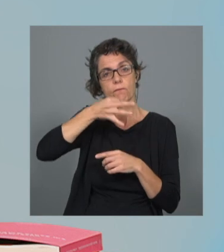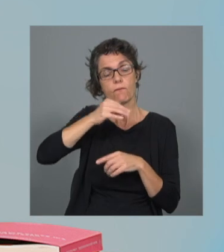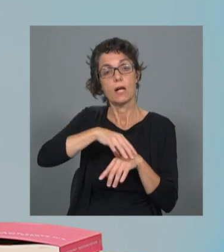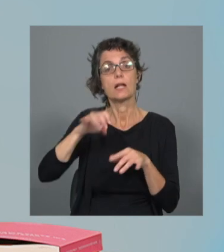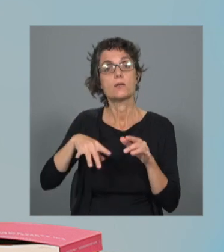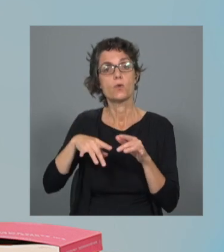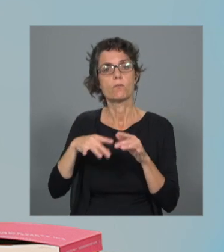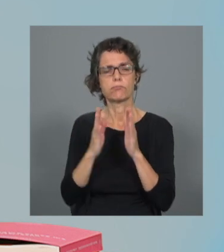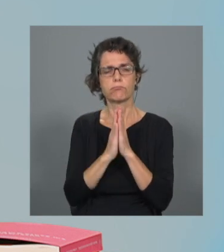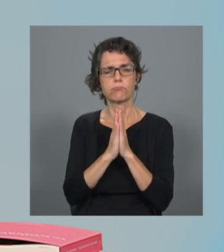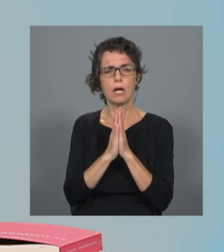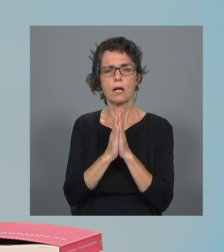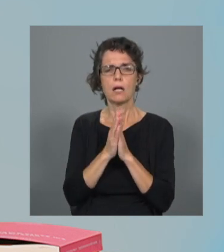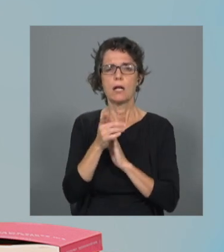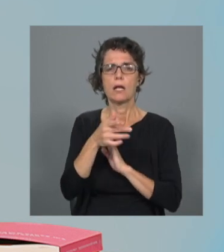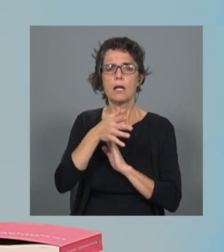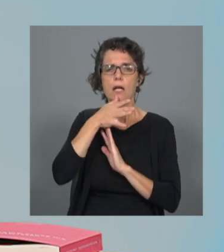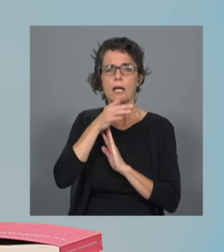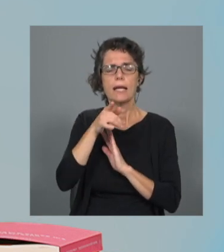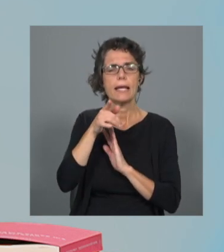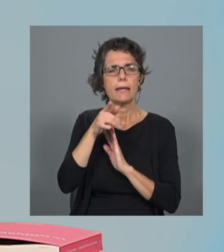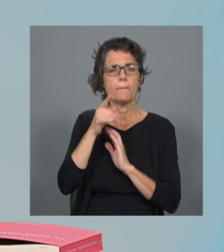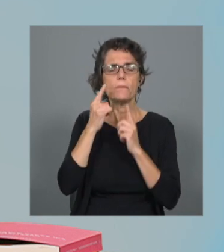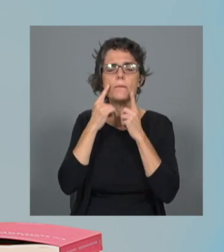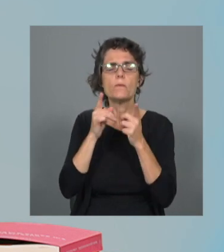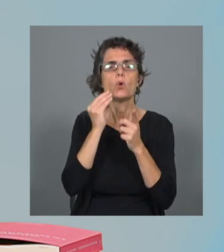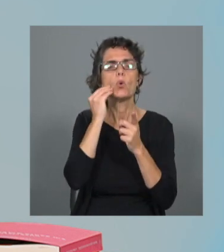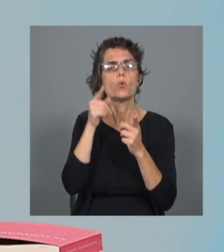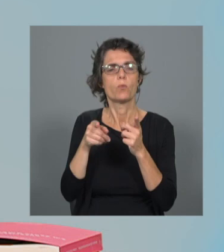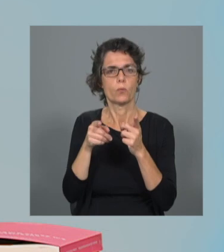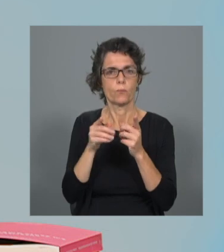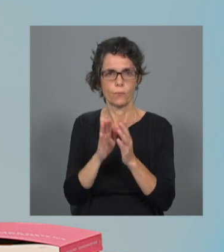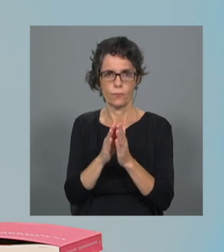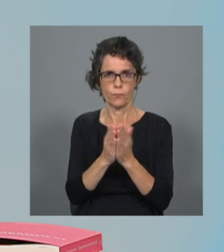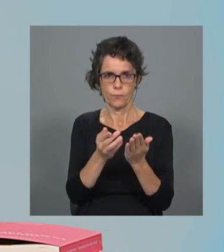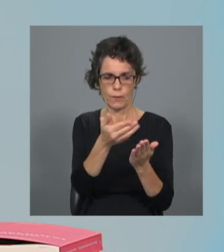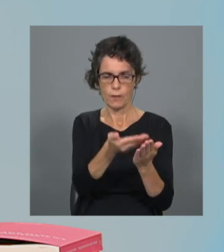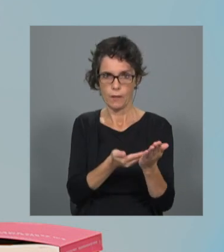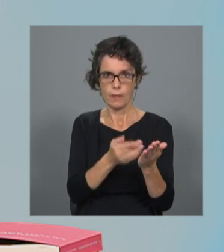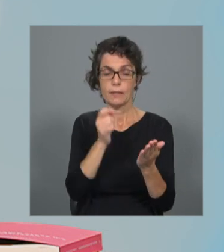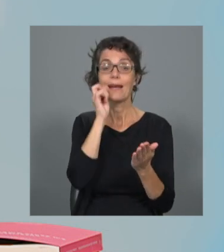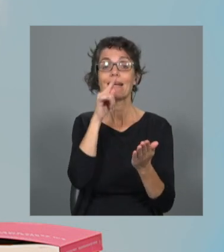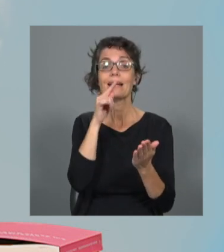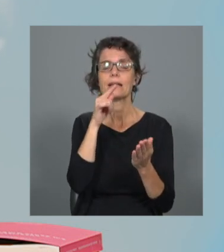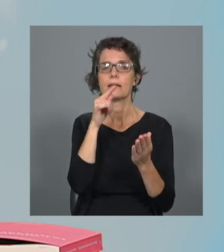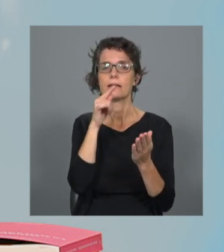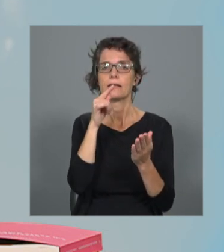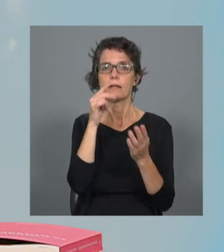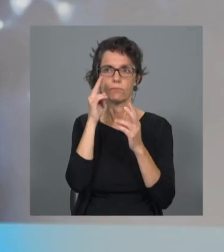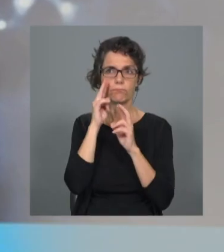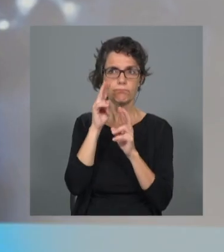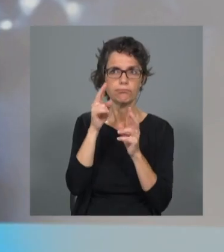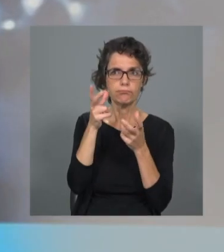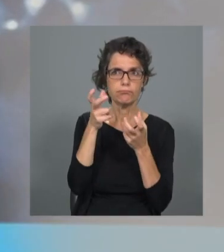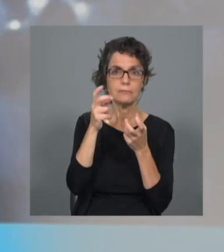Dom Manuel Clemente no prefácio faz a separação, a diferenciação entre espectador e participante. O espectador pode